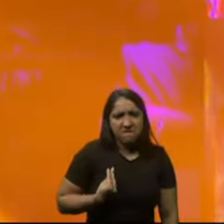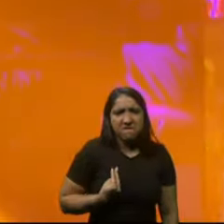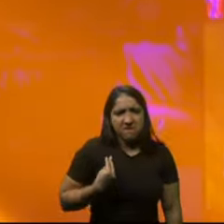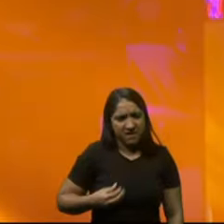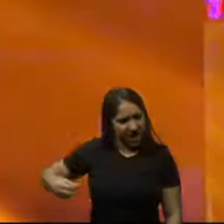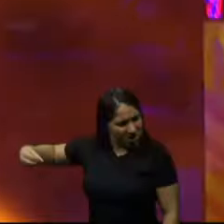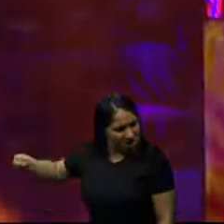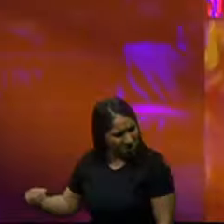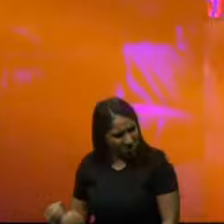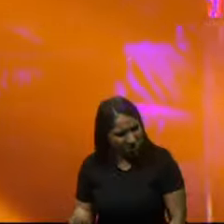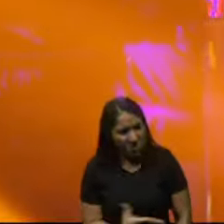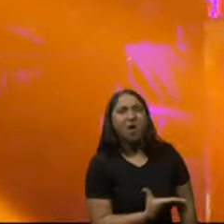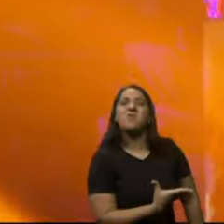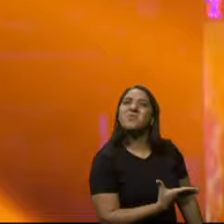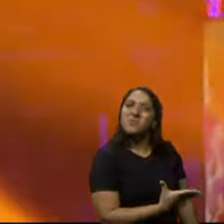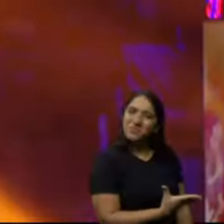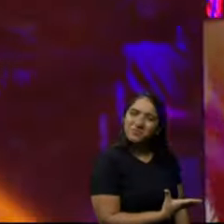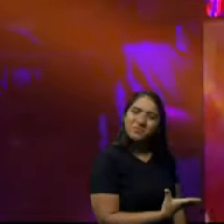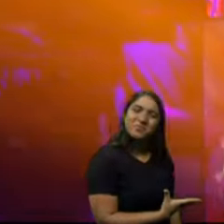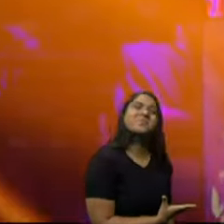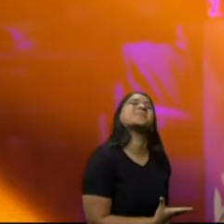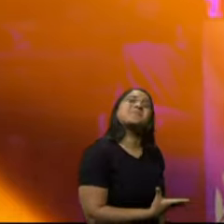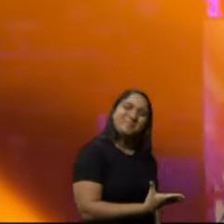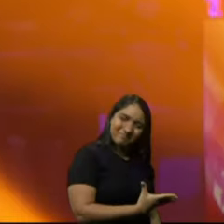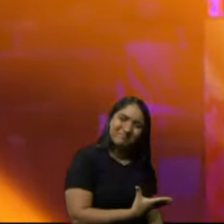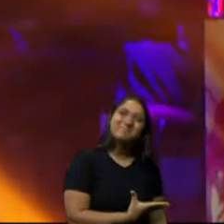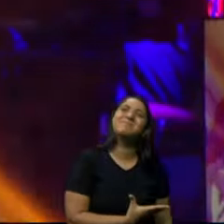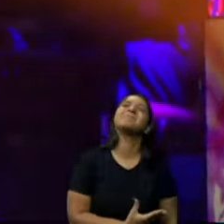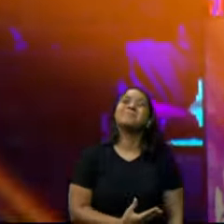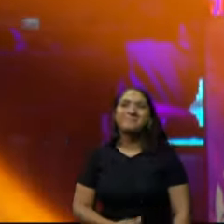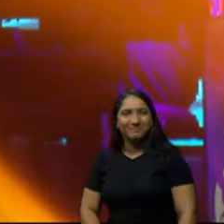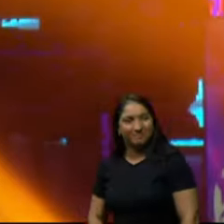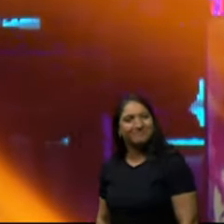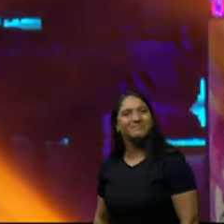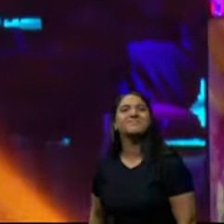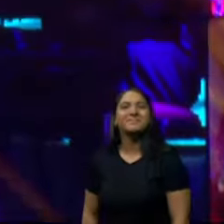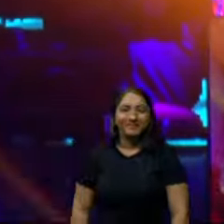quero viver algo novo